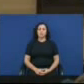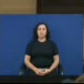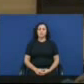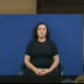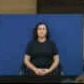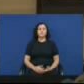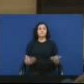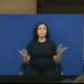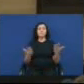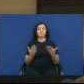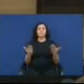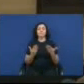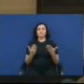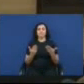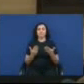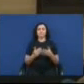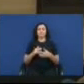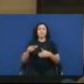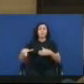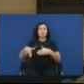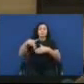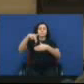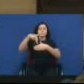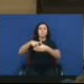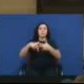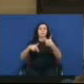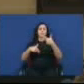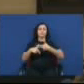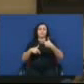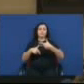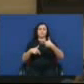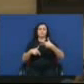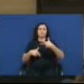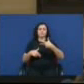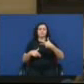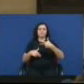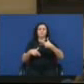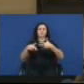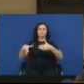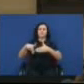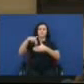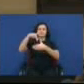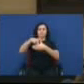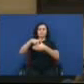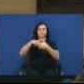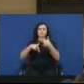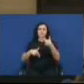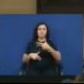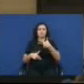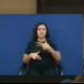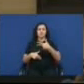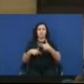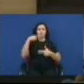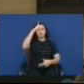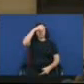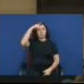Pois bem, agora nós temos a próxima tribuna, solicitada pela vereadora